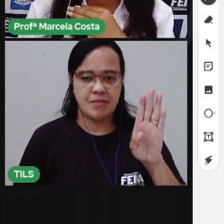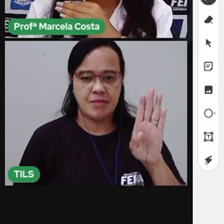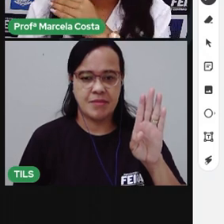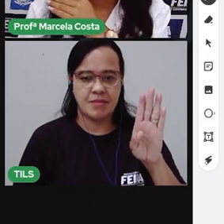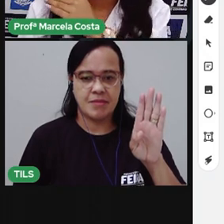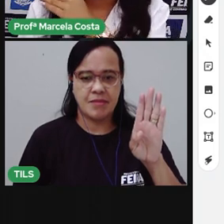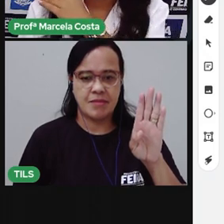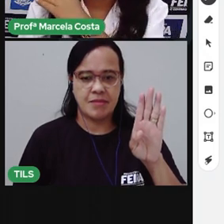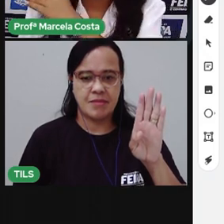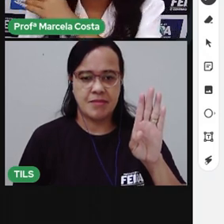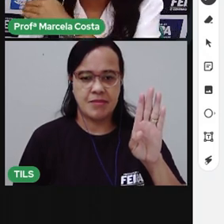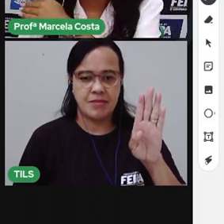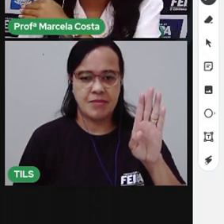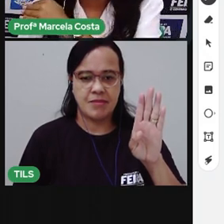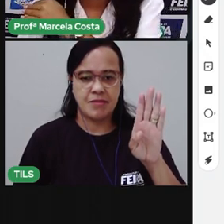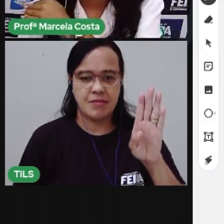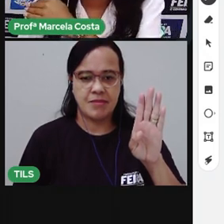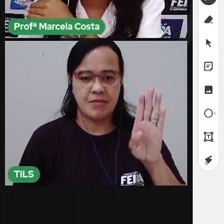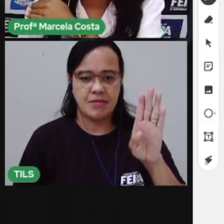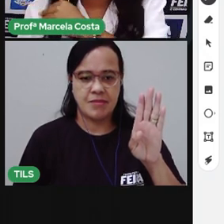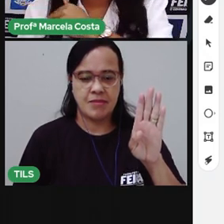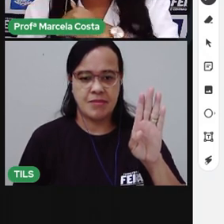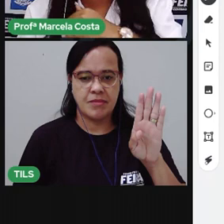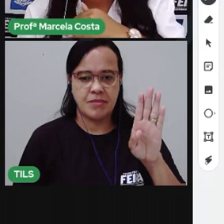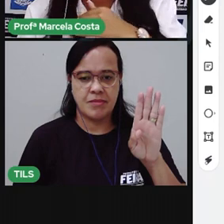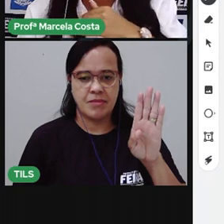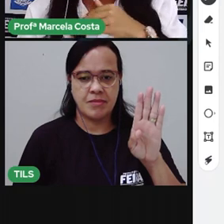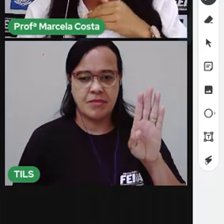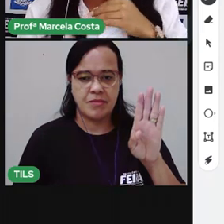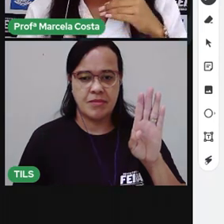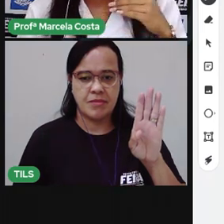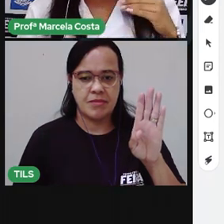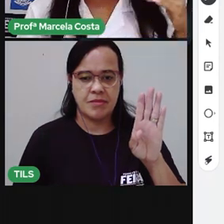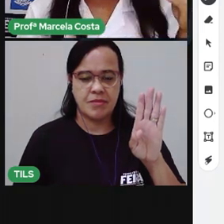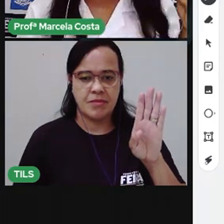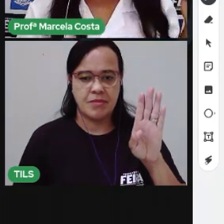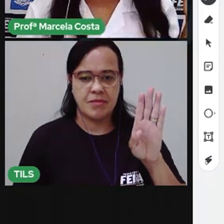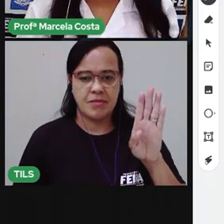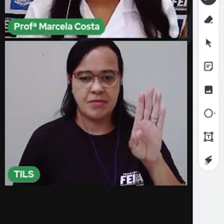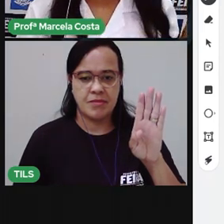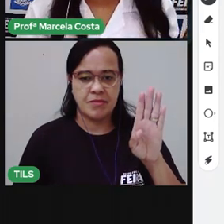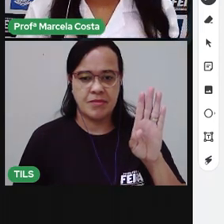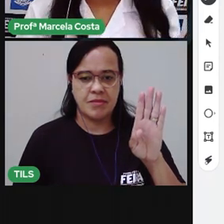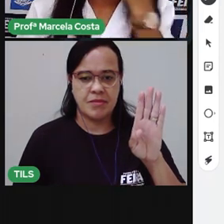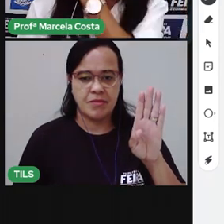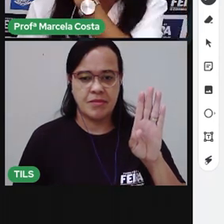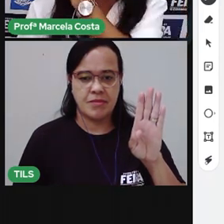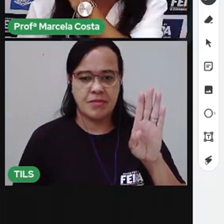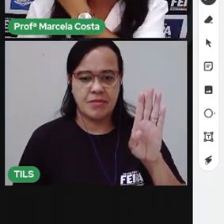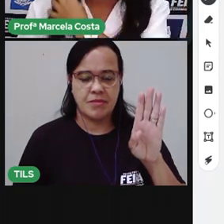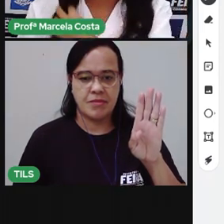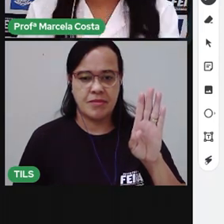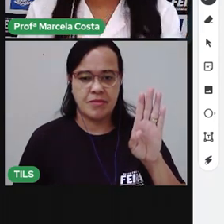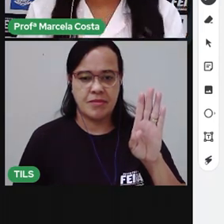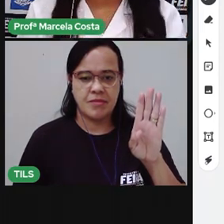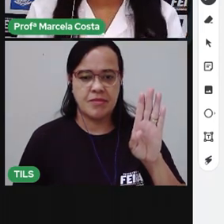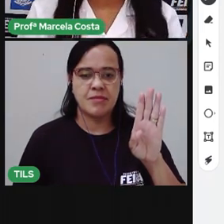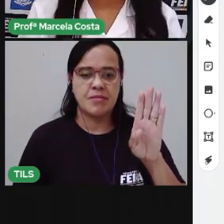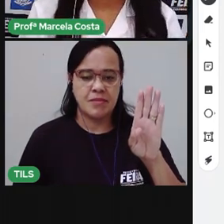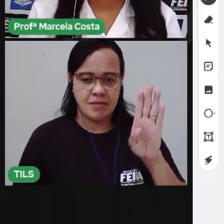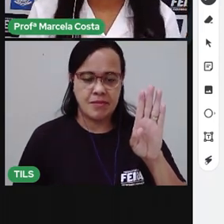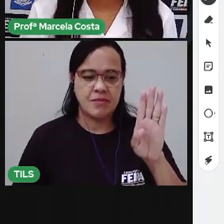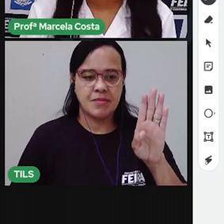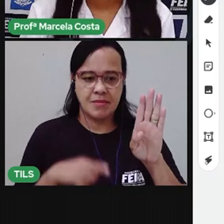circo lado direito depois eu volto para o lado esquerdo no finalzinho